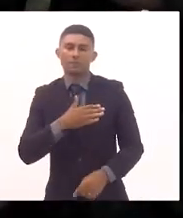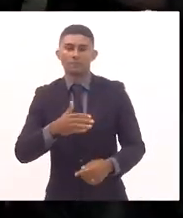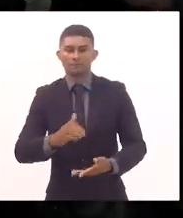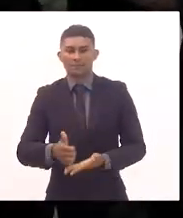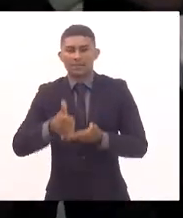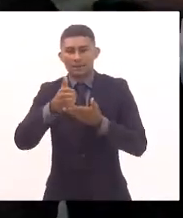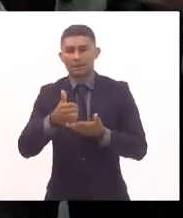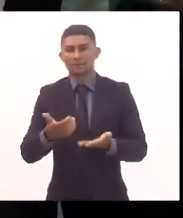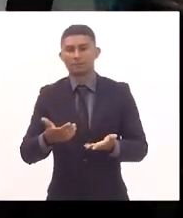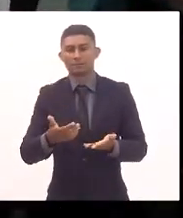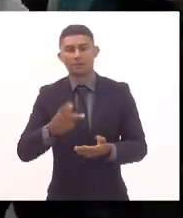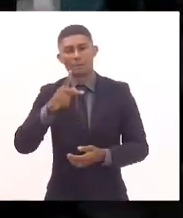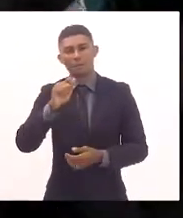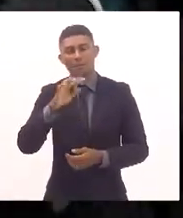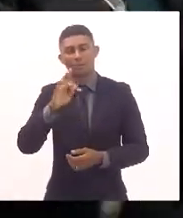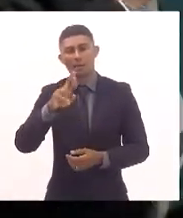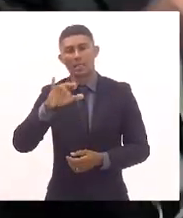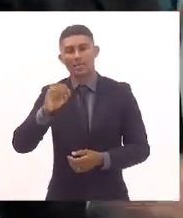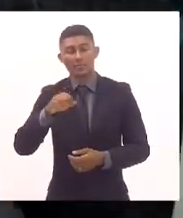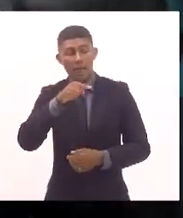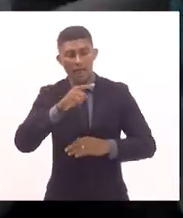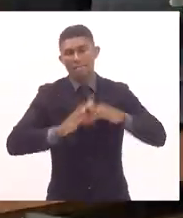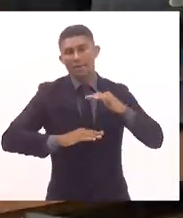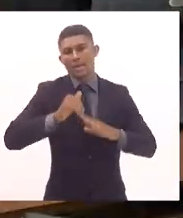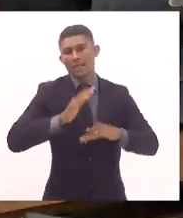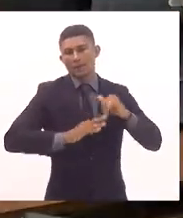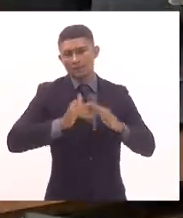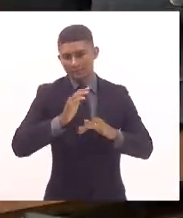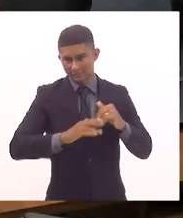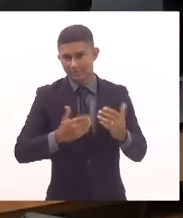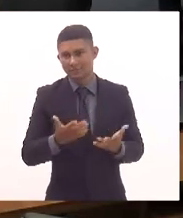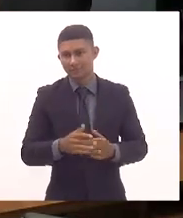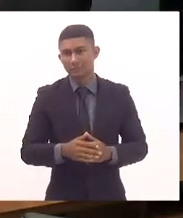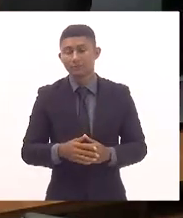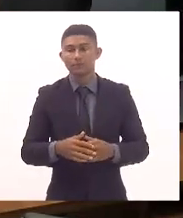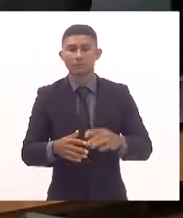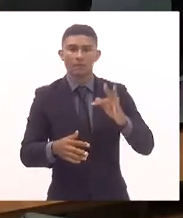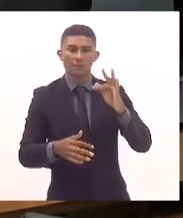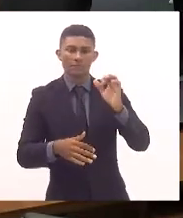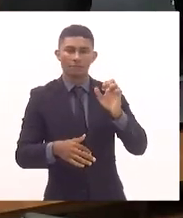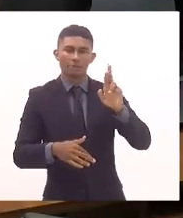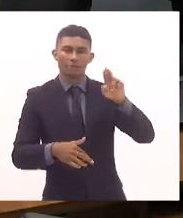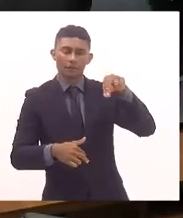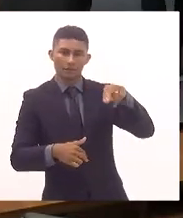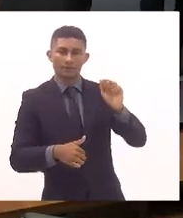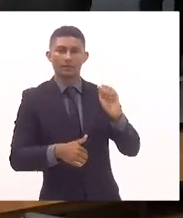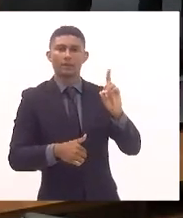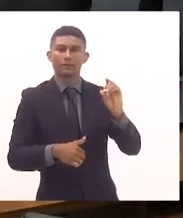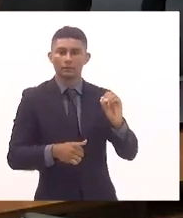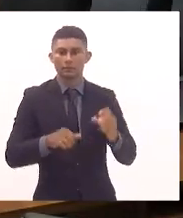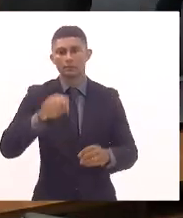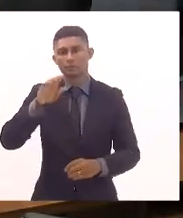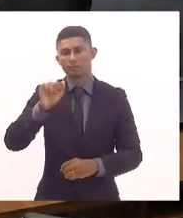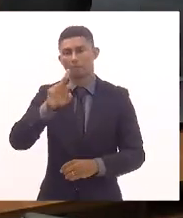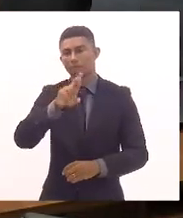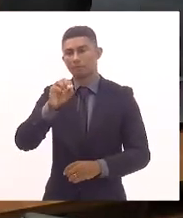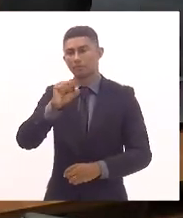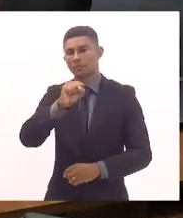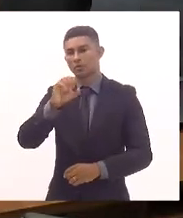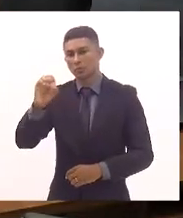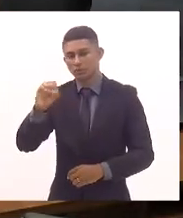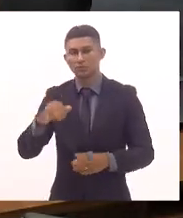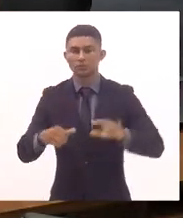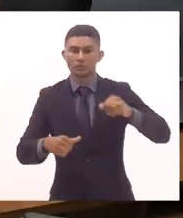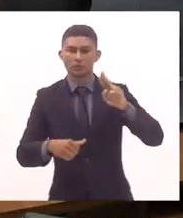perita papiloscópica da Polícia Civil, o Fernando, o Barroso, a